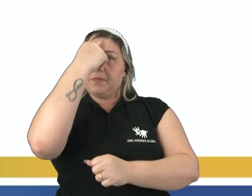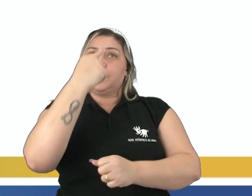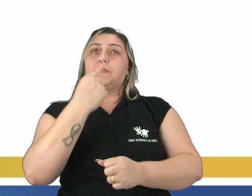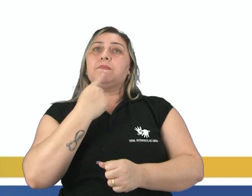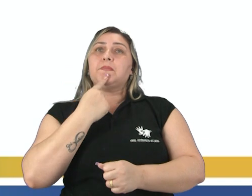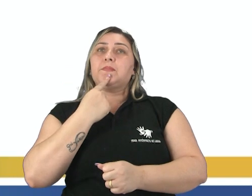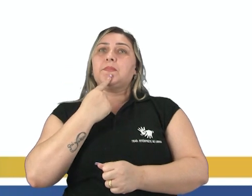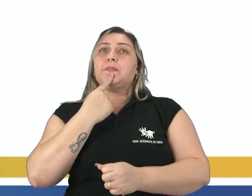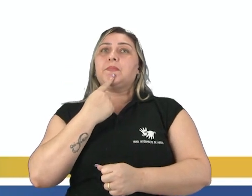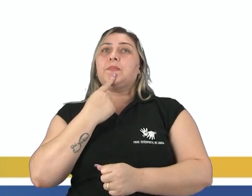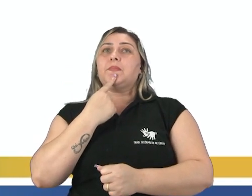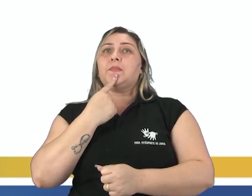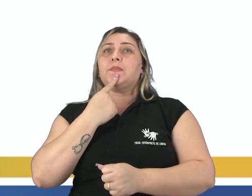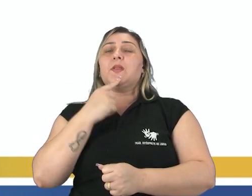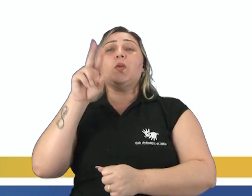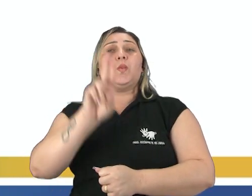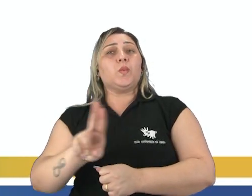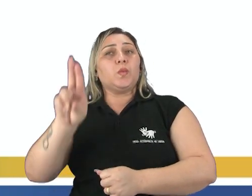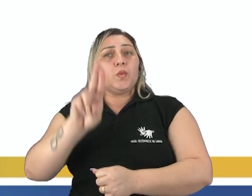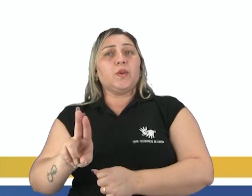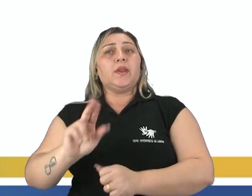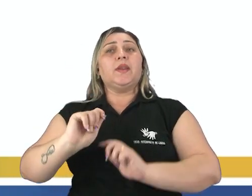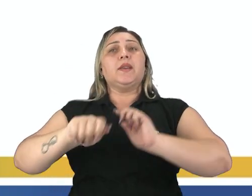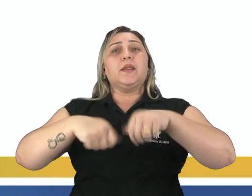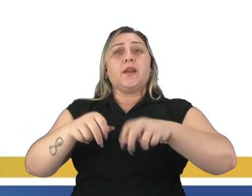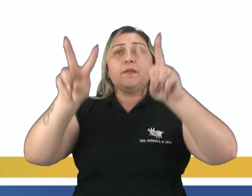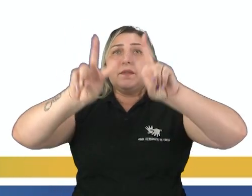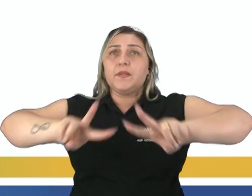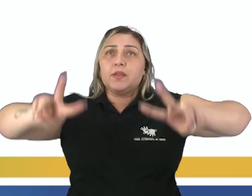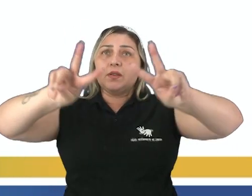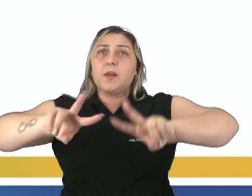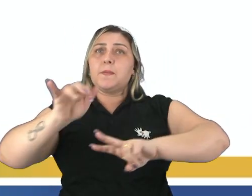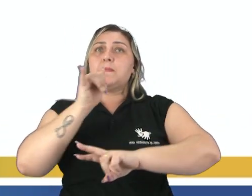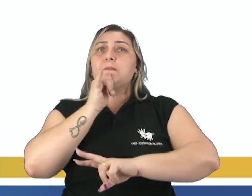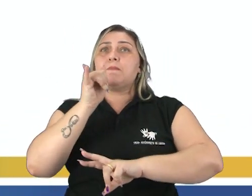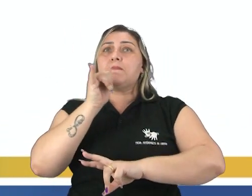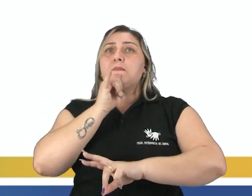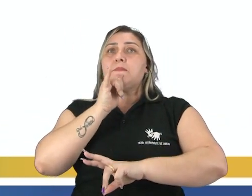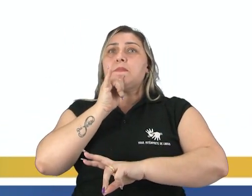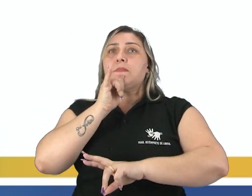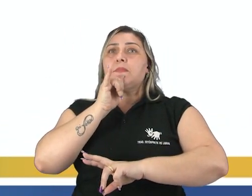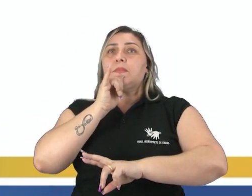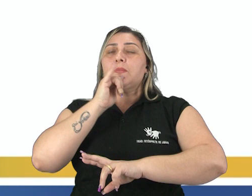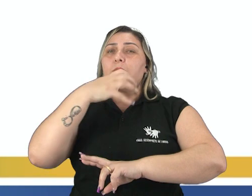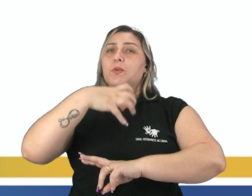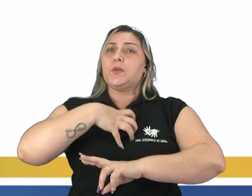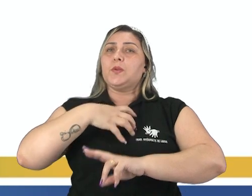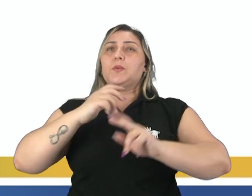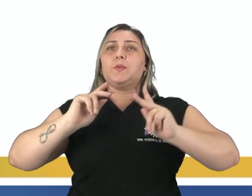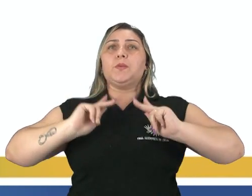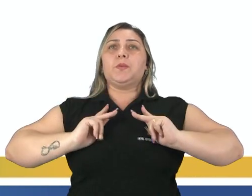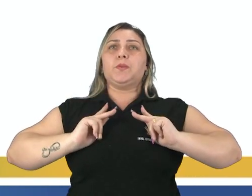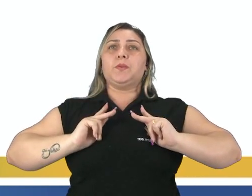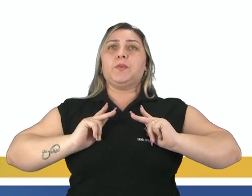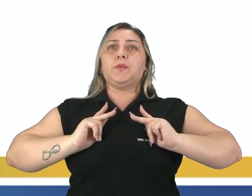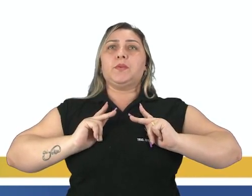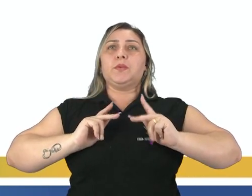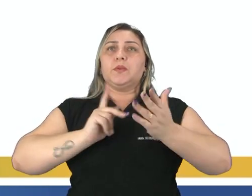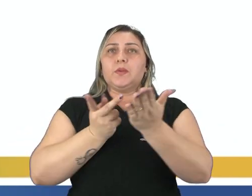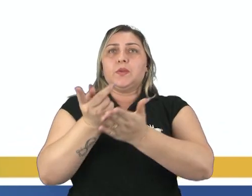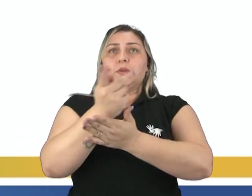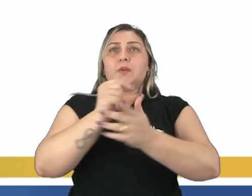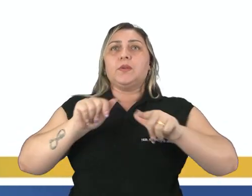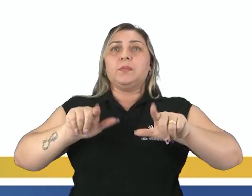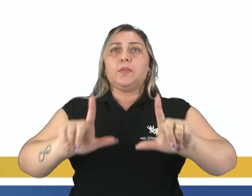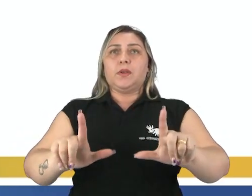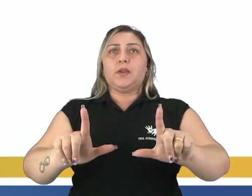Linguagem não verbal utiliza signos visuais, como por exemplo, os gestos, a postura, as